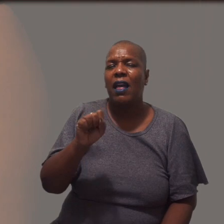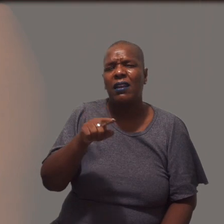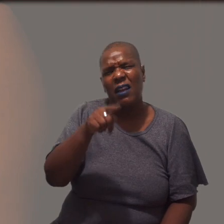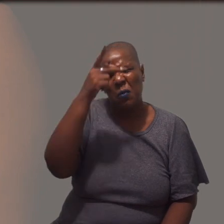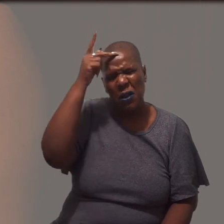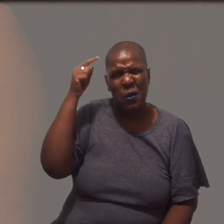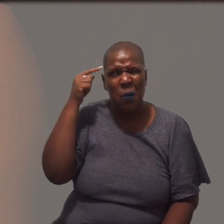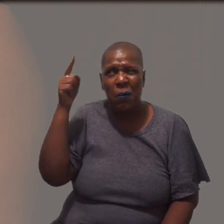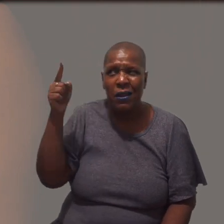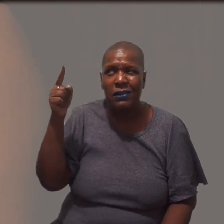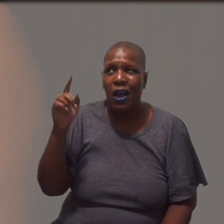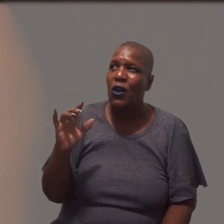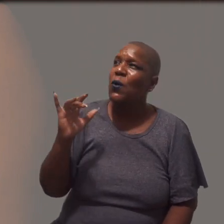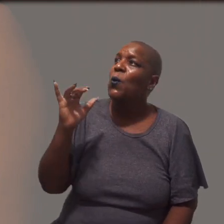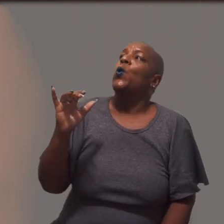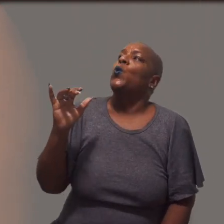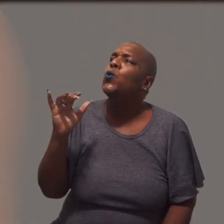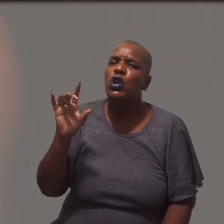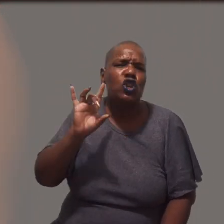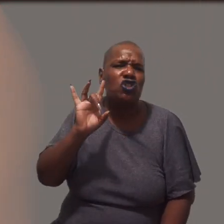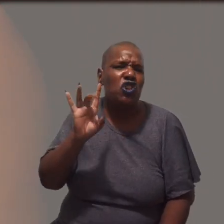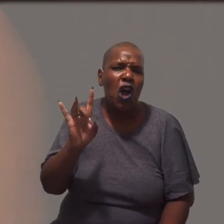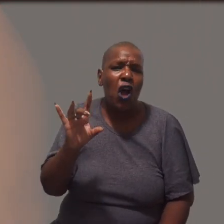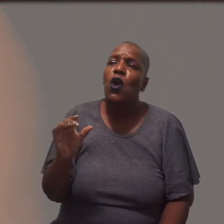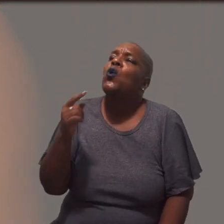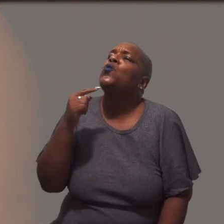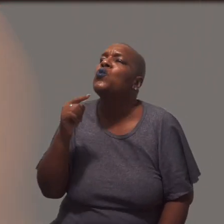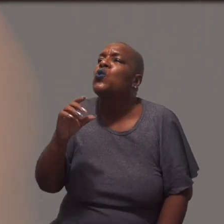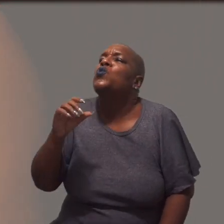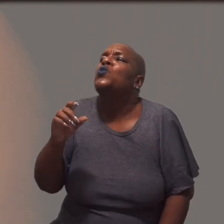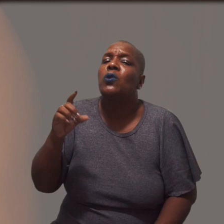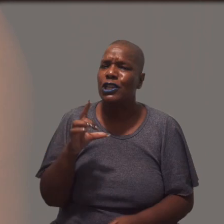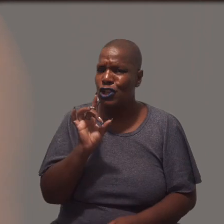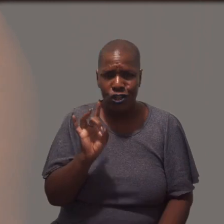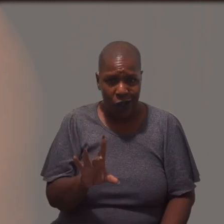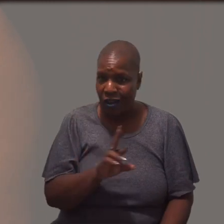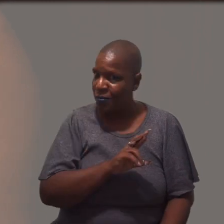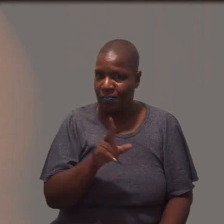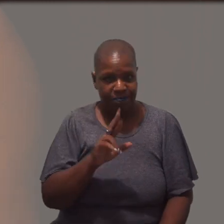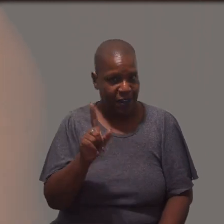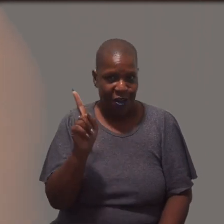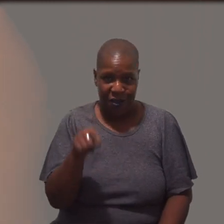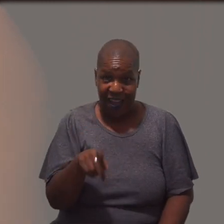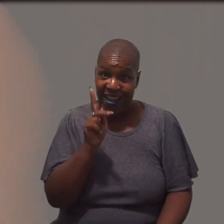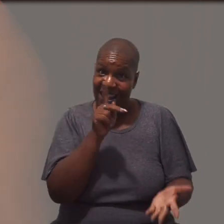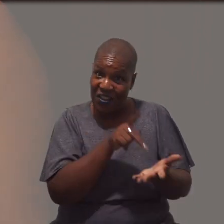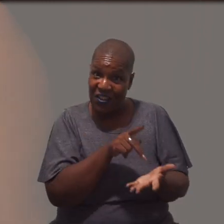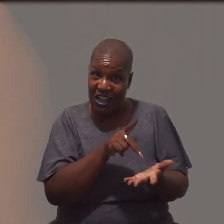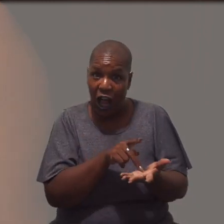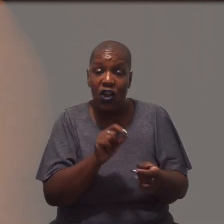Muitas pessoas acham que para tocar o trompete é só soprar. Um instrumento de sopro, então vamos soprar. Mas, na